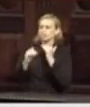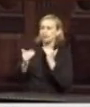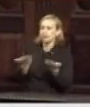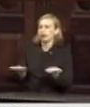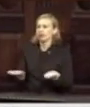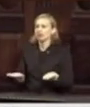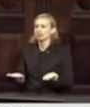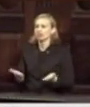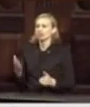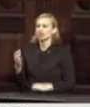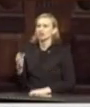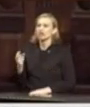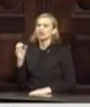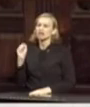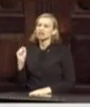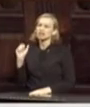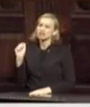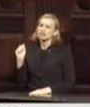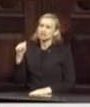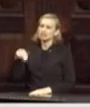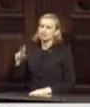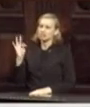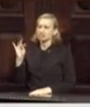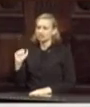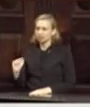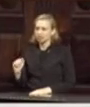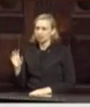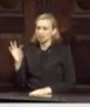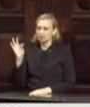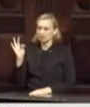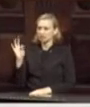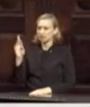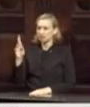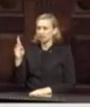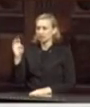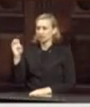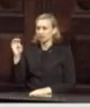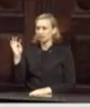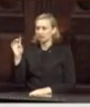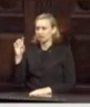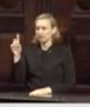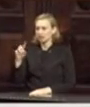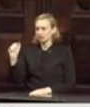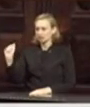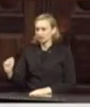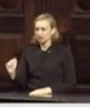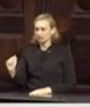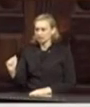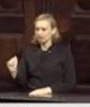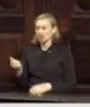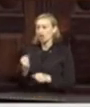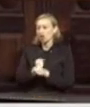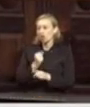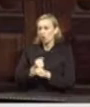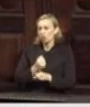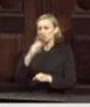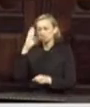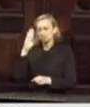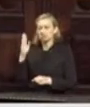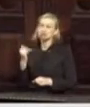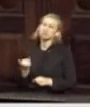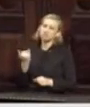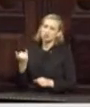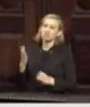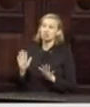bondinho de Santa Teresa, que são obras importantes, mas que o recurso do FECAM é uma pequena parte de uma